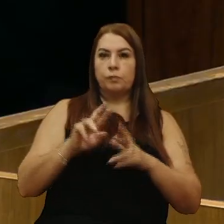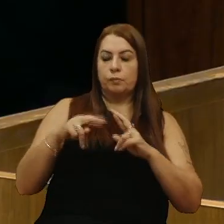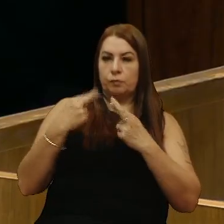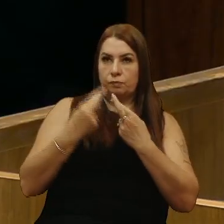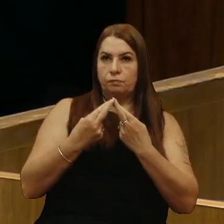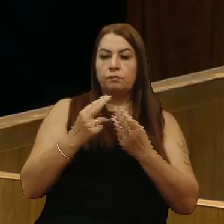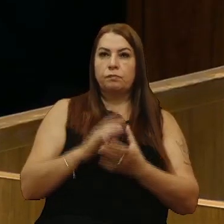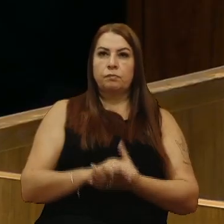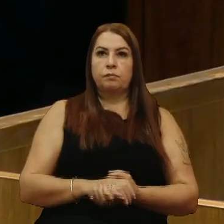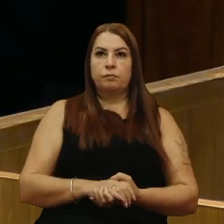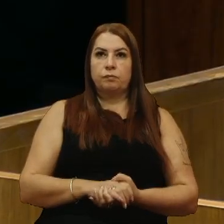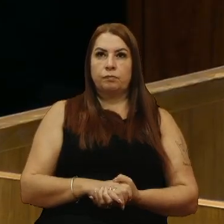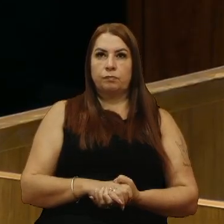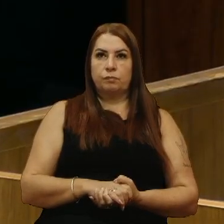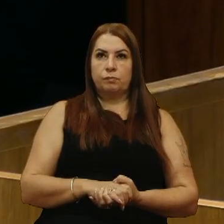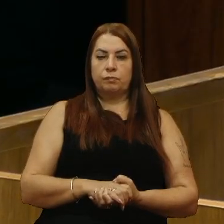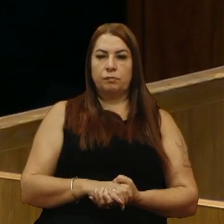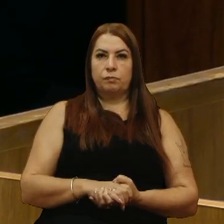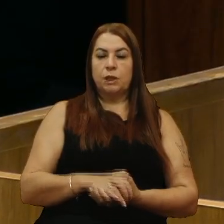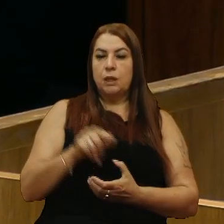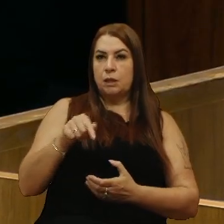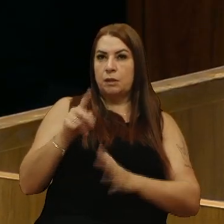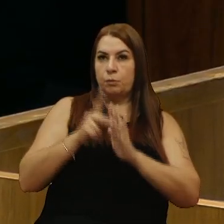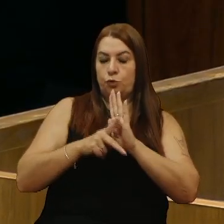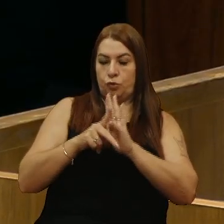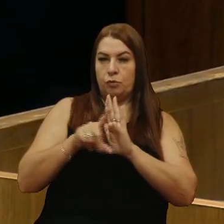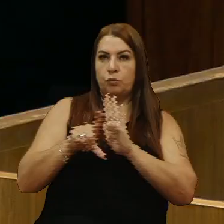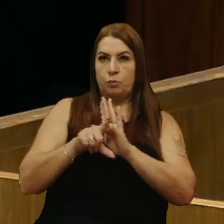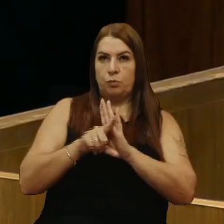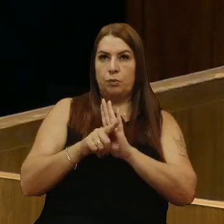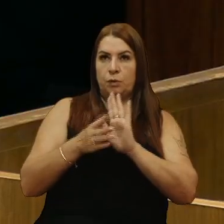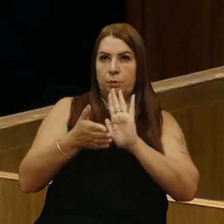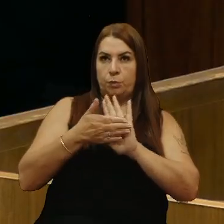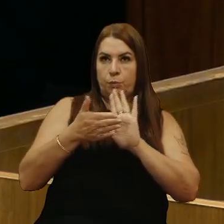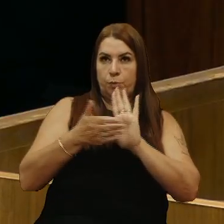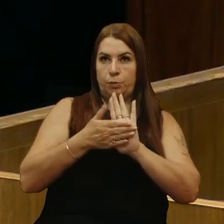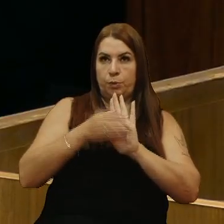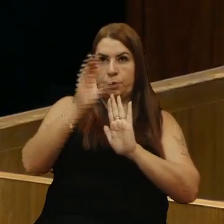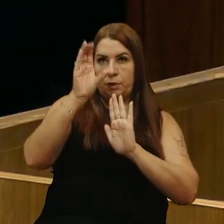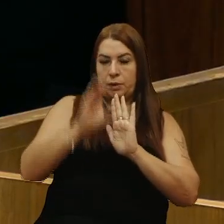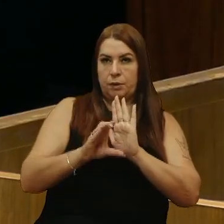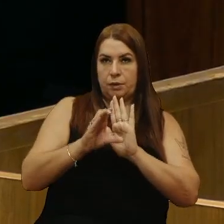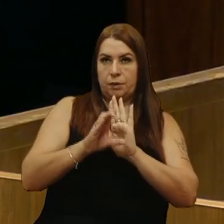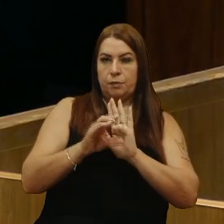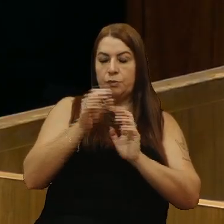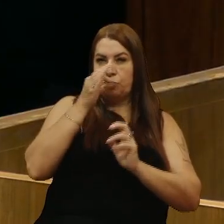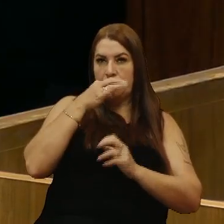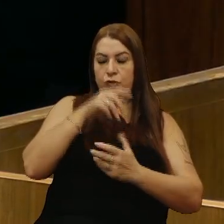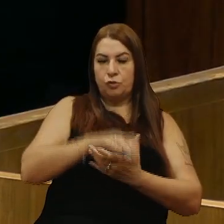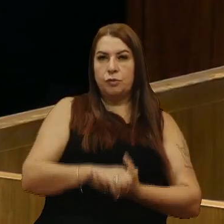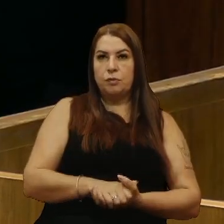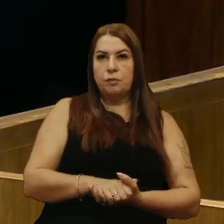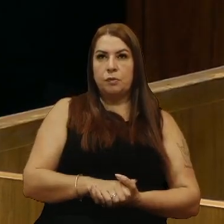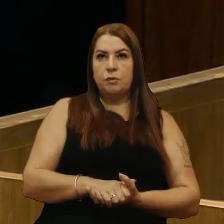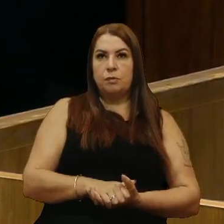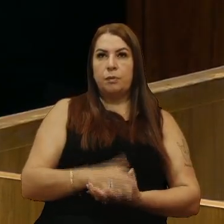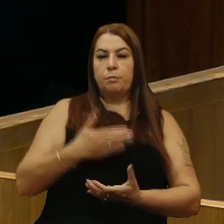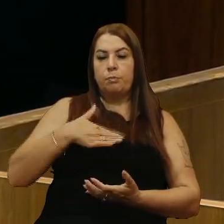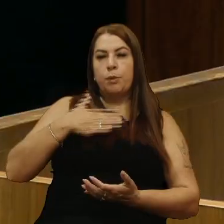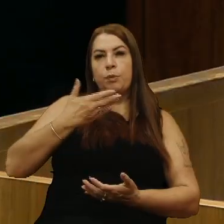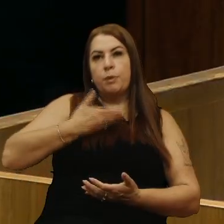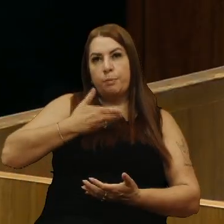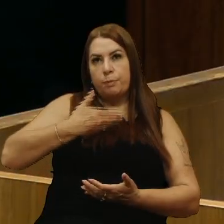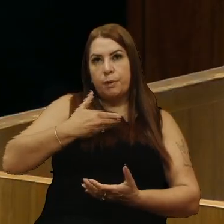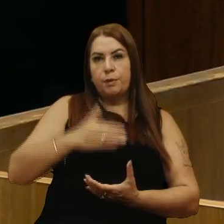sessão. E esse projeto que nós estamos propondo de cidadão caxiense ao meu